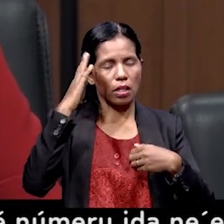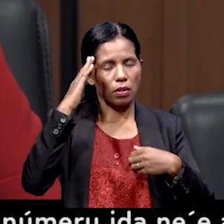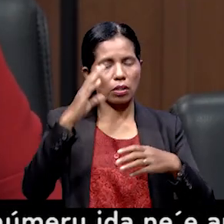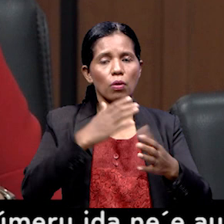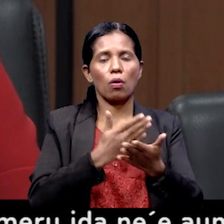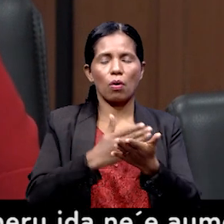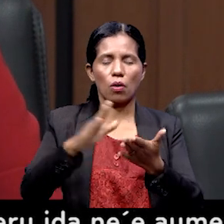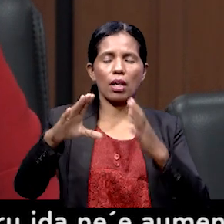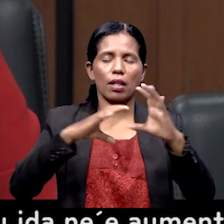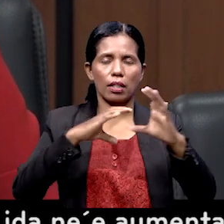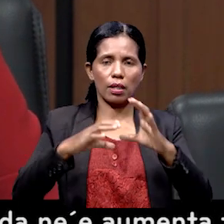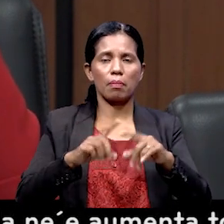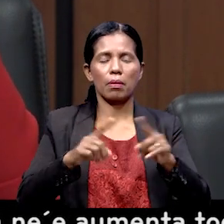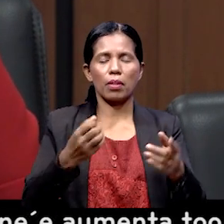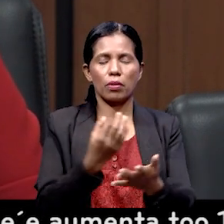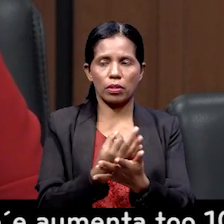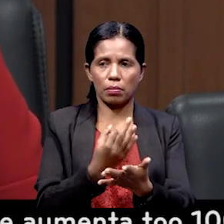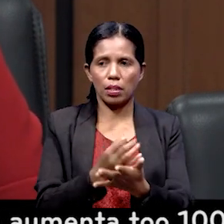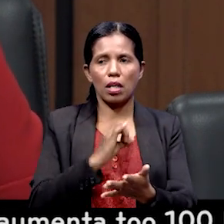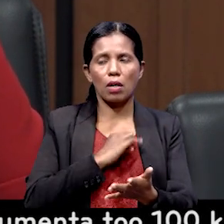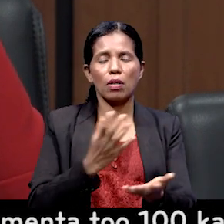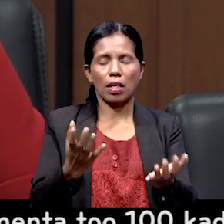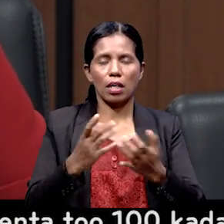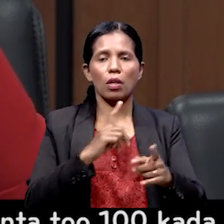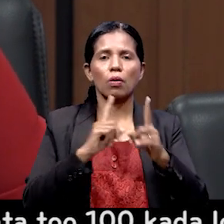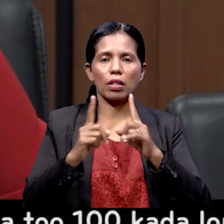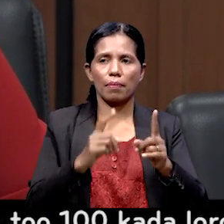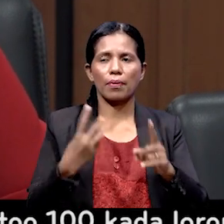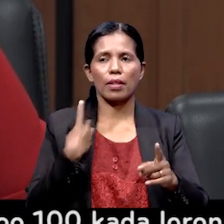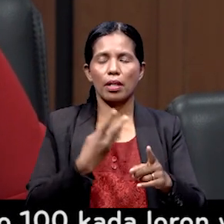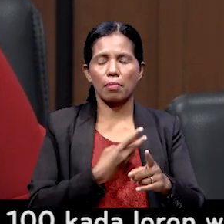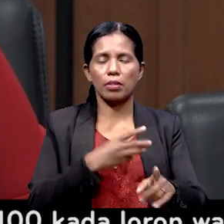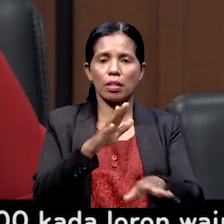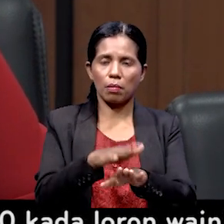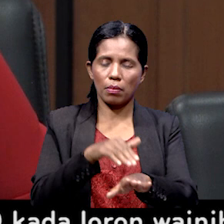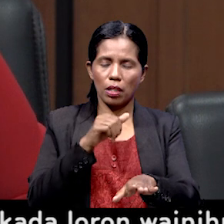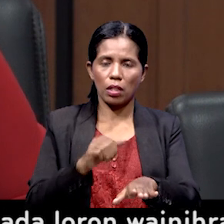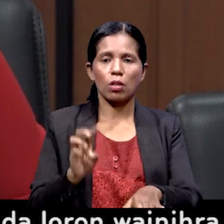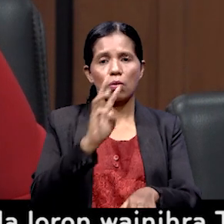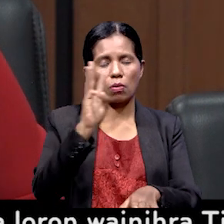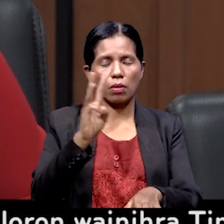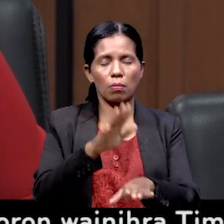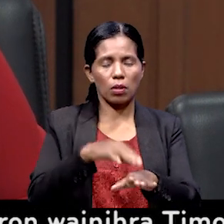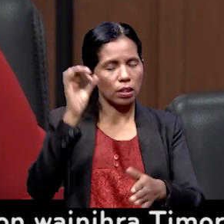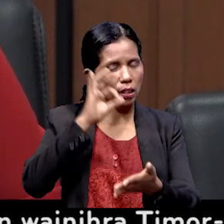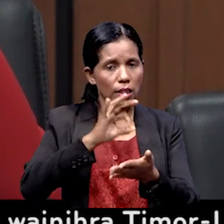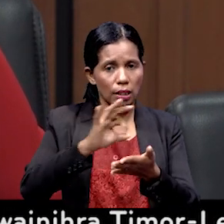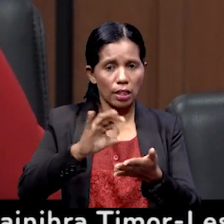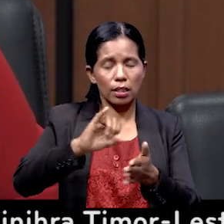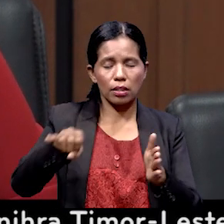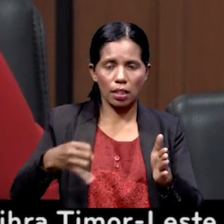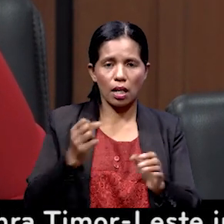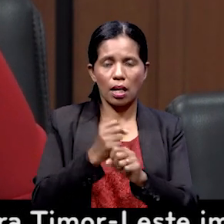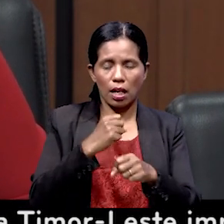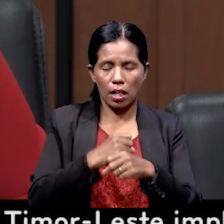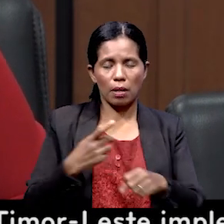a careta e o orçamento de Ney, a Caracolia, Catac, Ami Cebolo, quarta-feira, Ami Cebolo, secretário-geral, nebe Macalo gestão